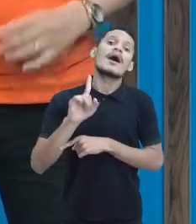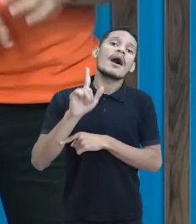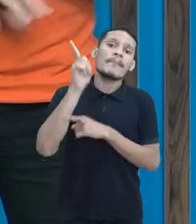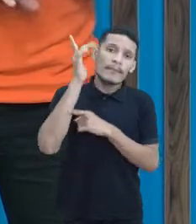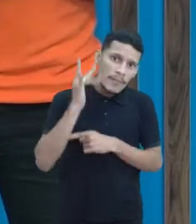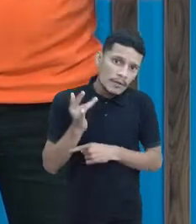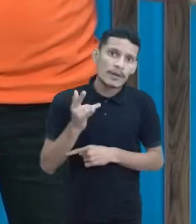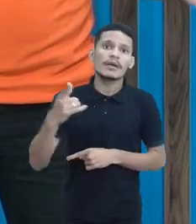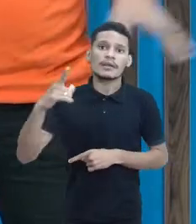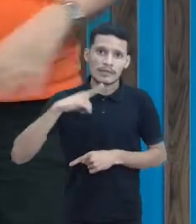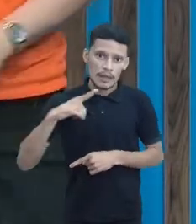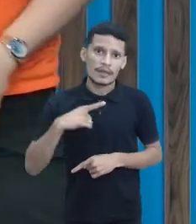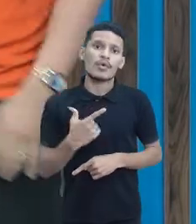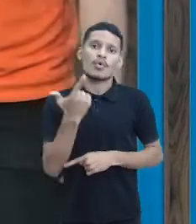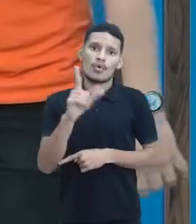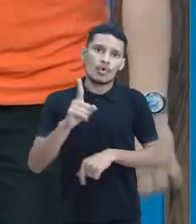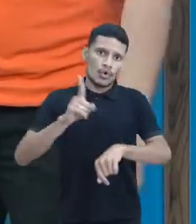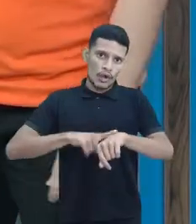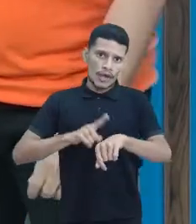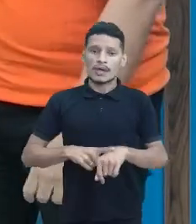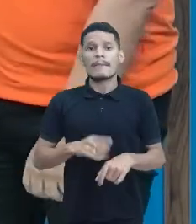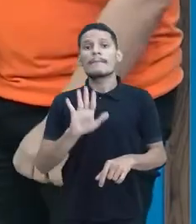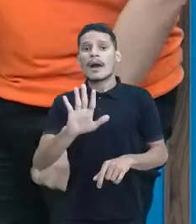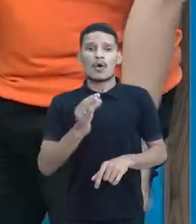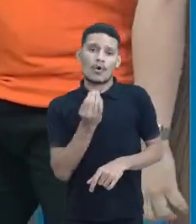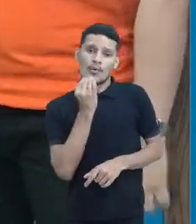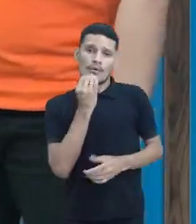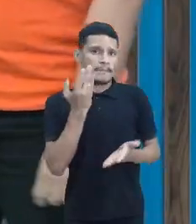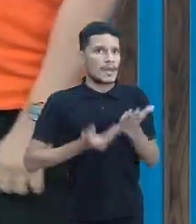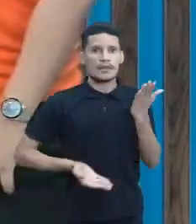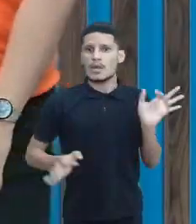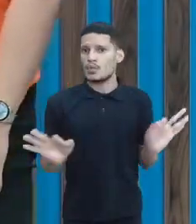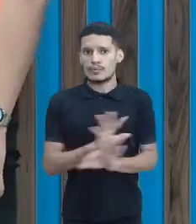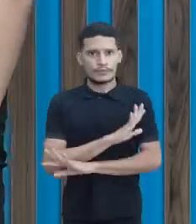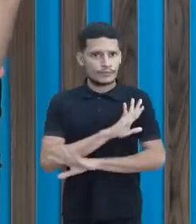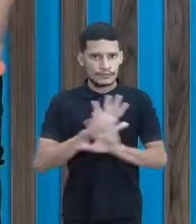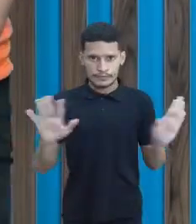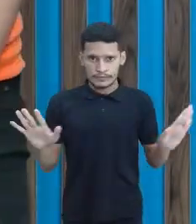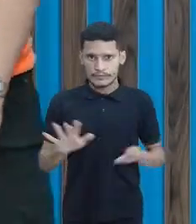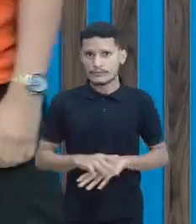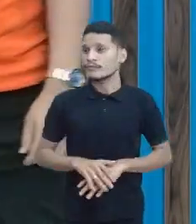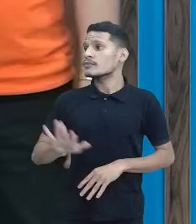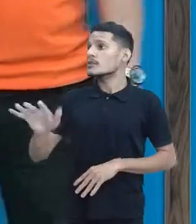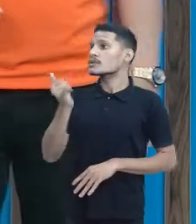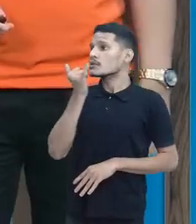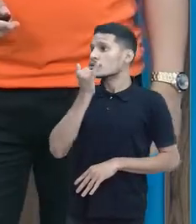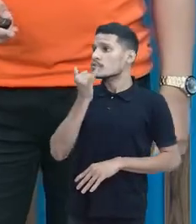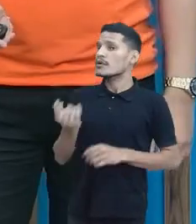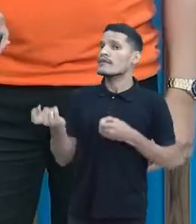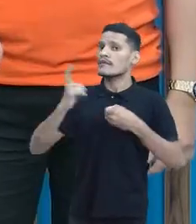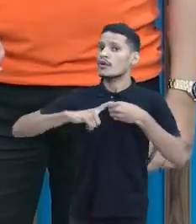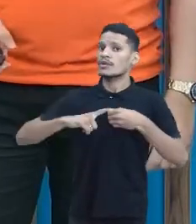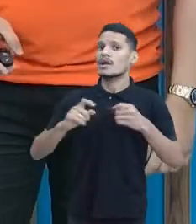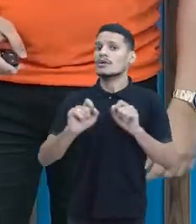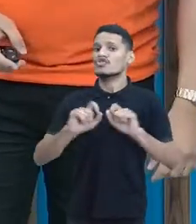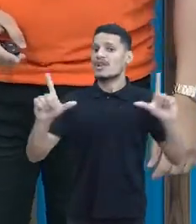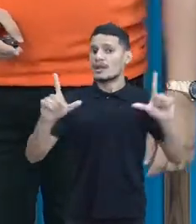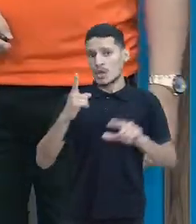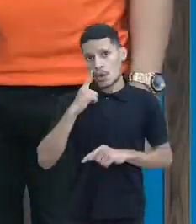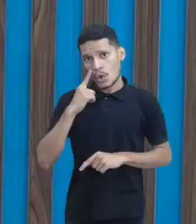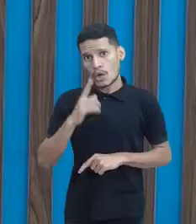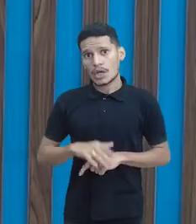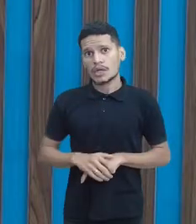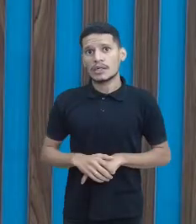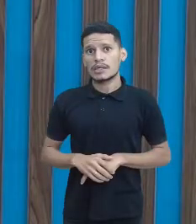horário. Chance, perdeu, já era. Tá bom? Então, ó. Professor, desculpa. Volta lá um slide, perdão.